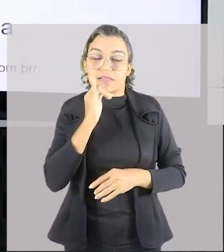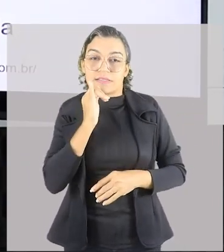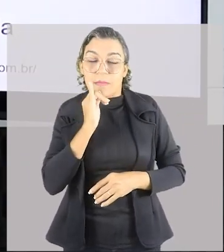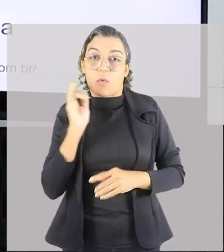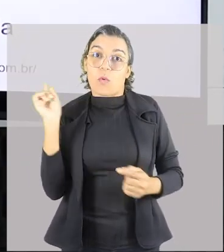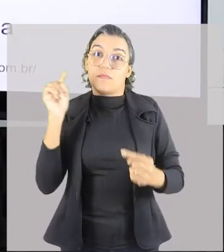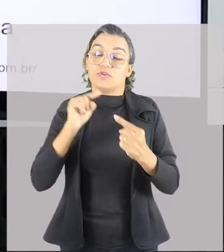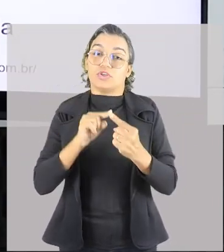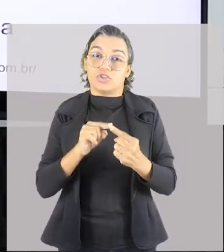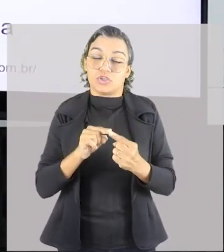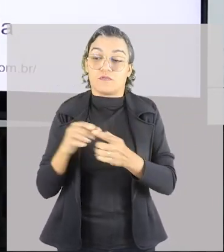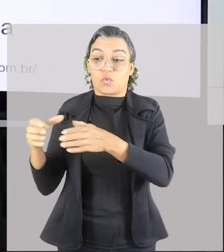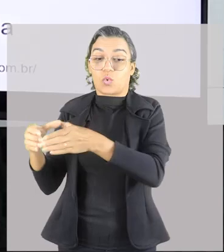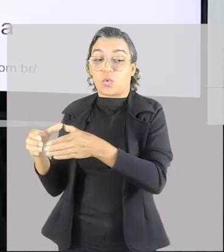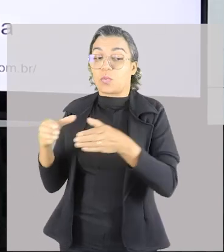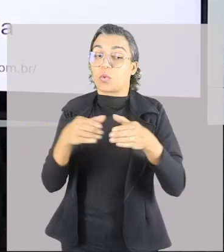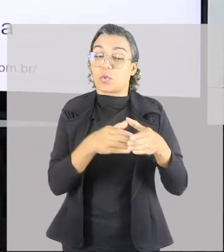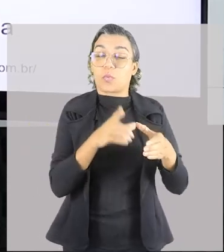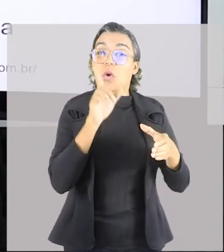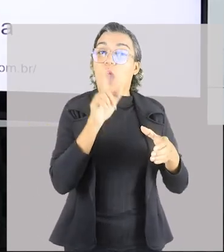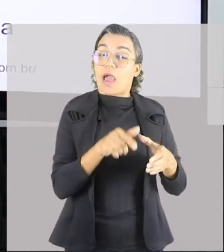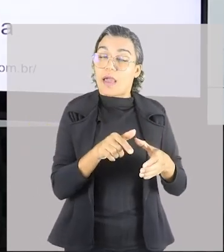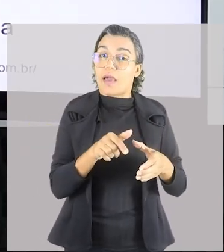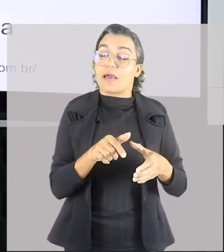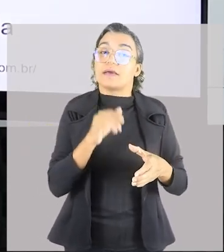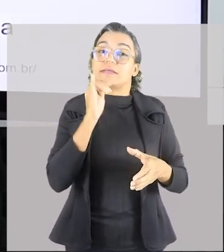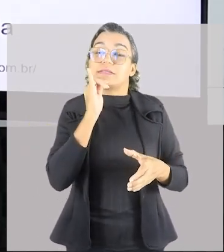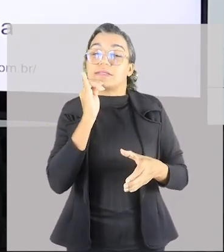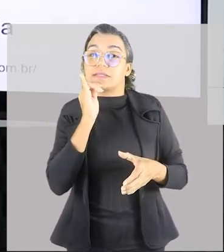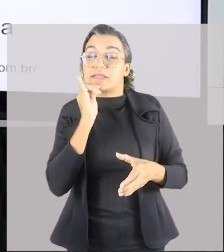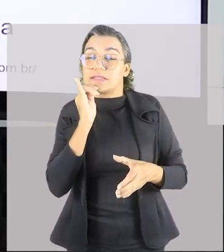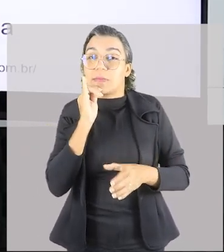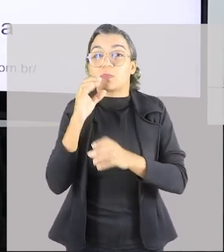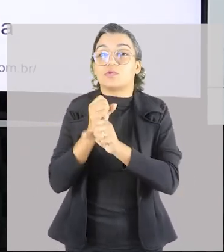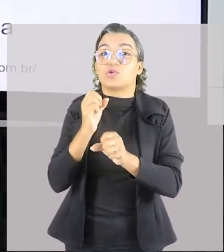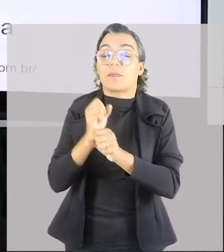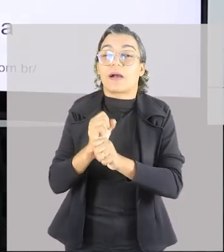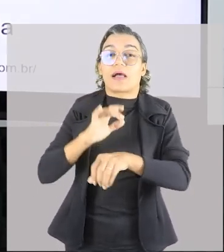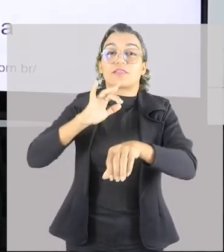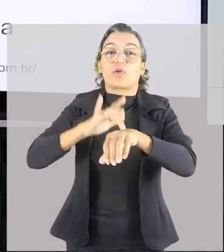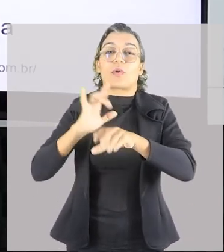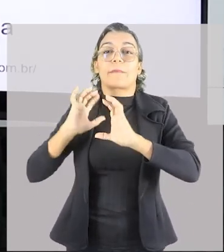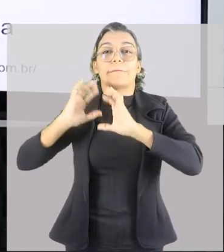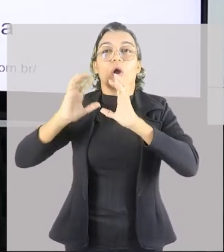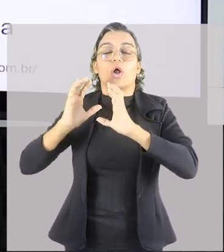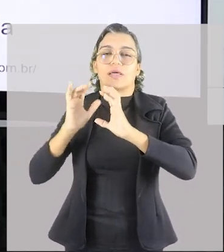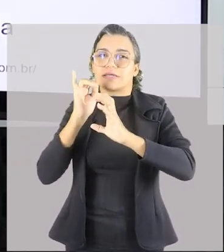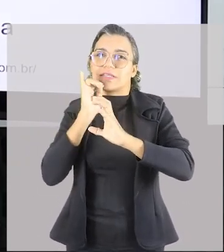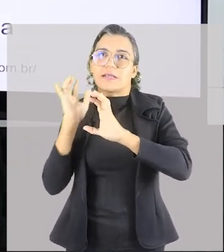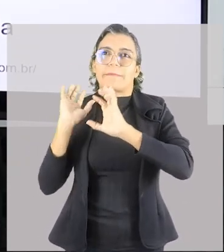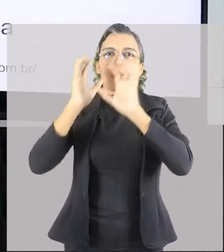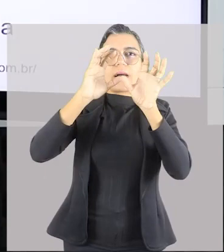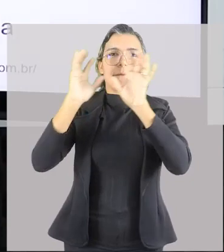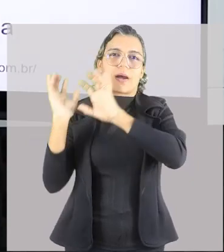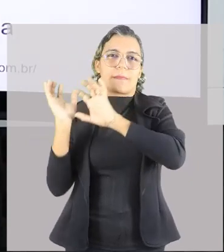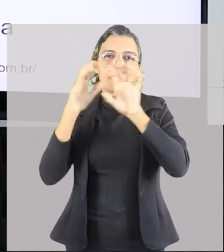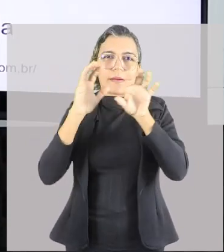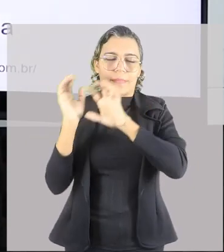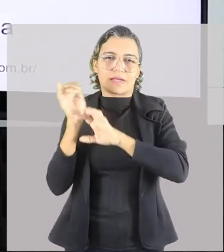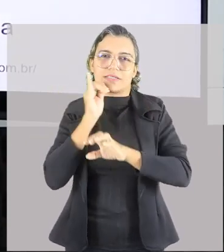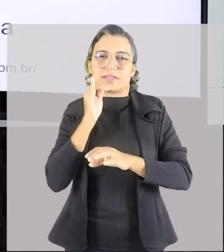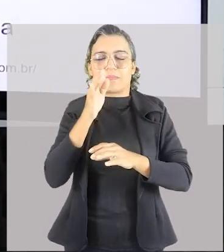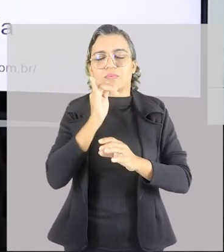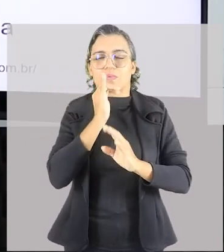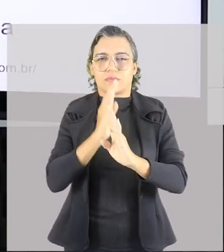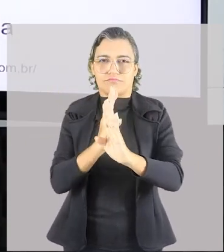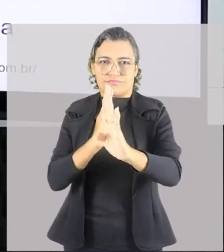é somar o maior toque de bola entre essas equipes, né? Logicamente fazendo a inversão de um lado